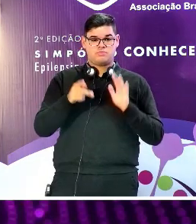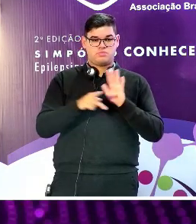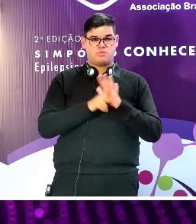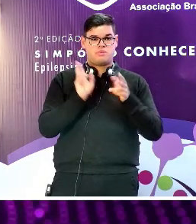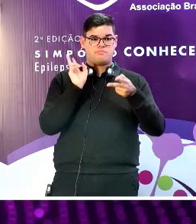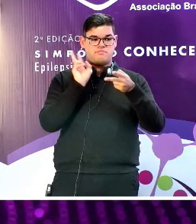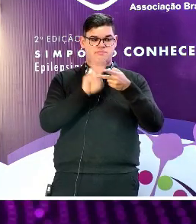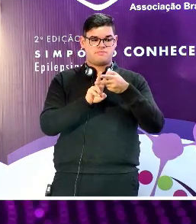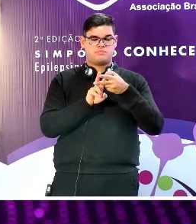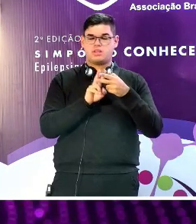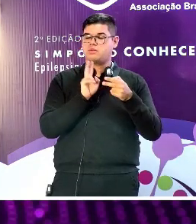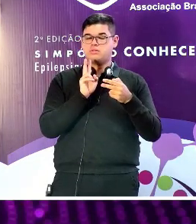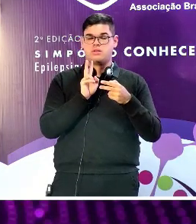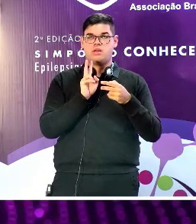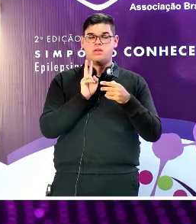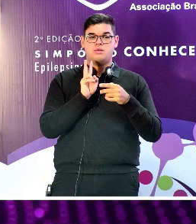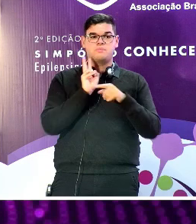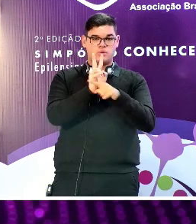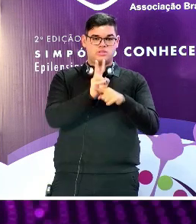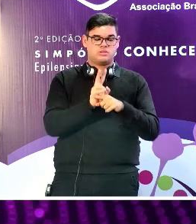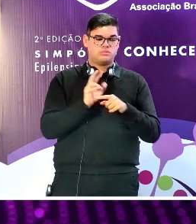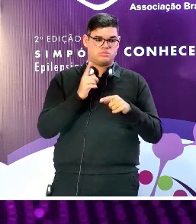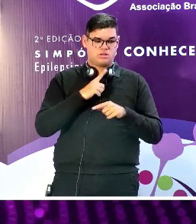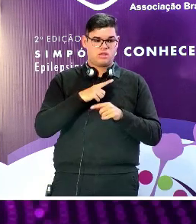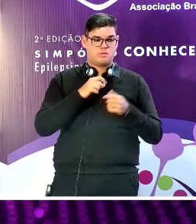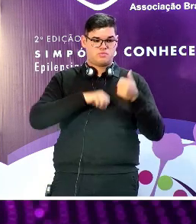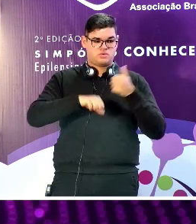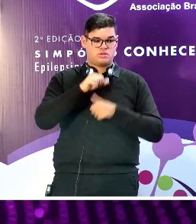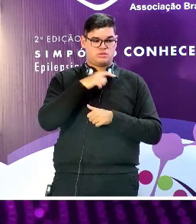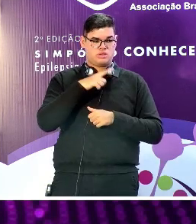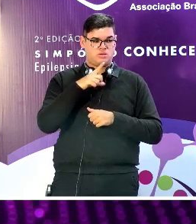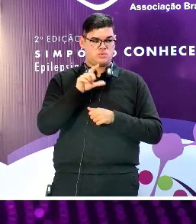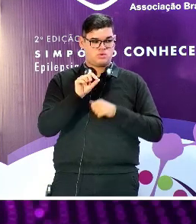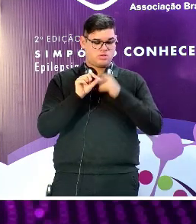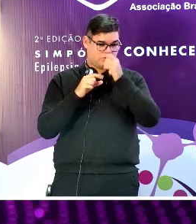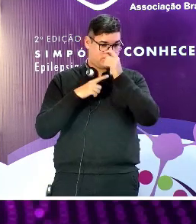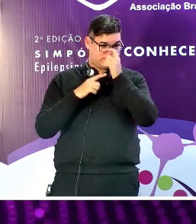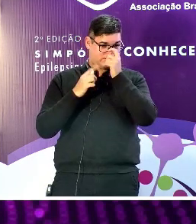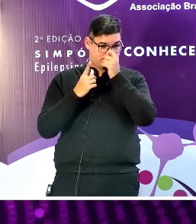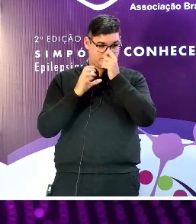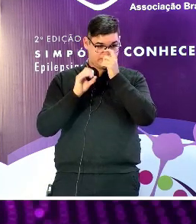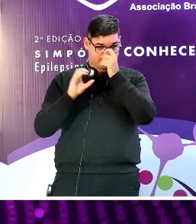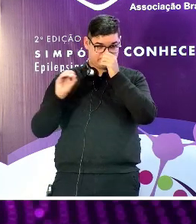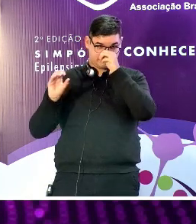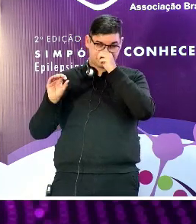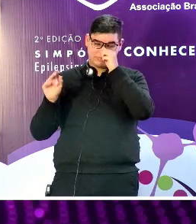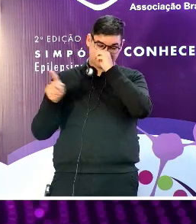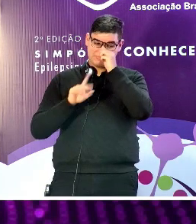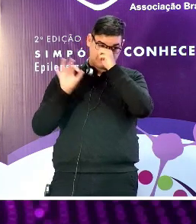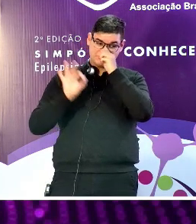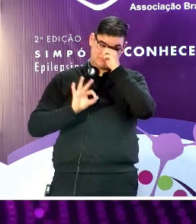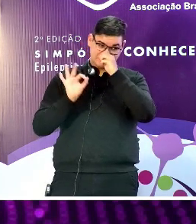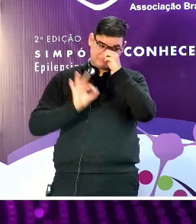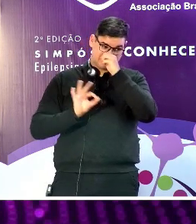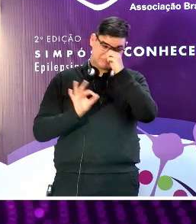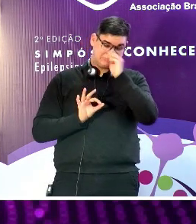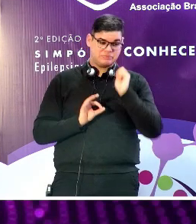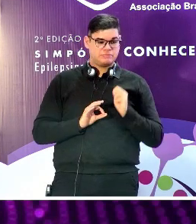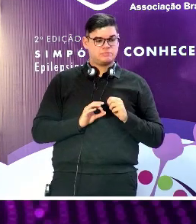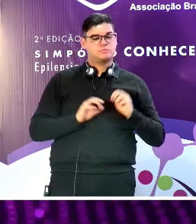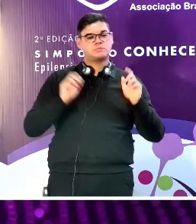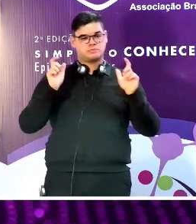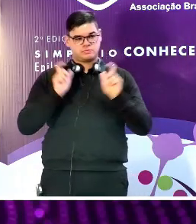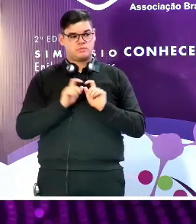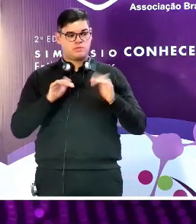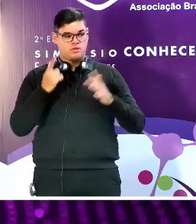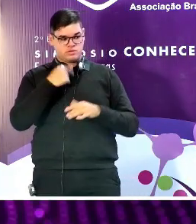E, com o nosso modificado, a gente tem também 100% de proteção com uma dose muito menor. Então, aqui,